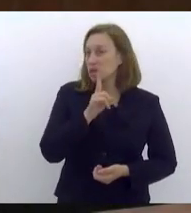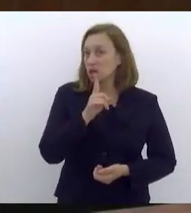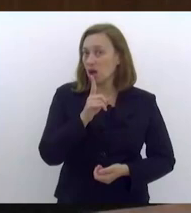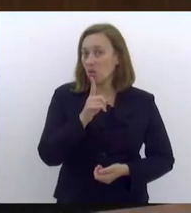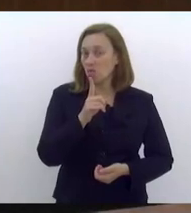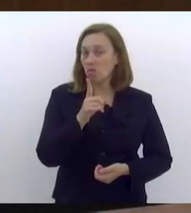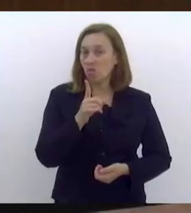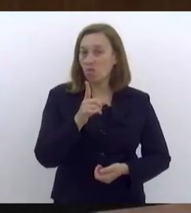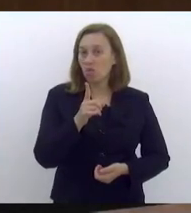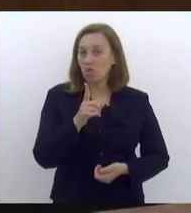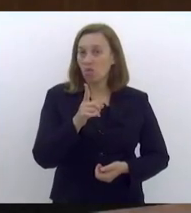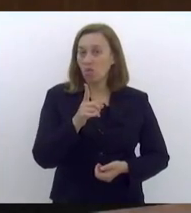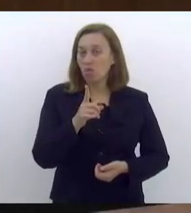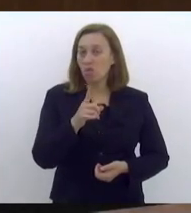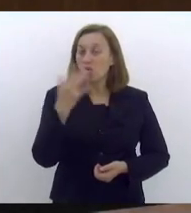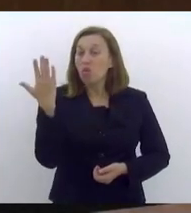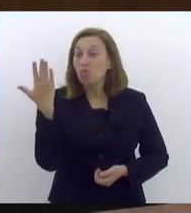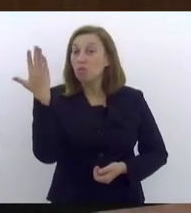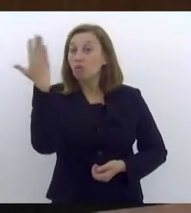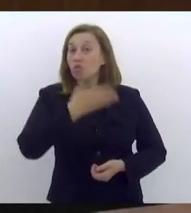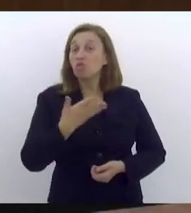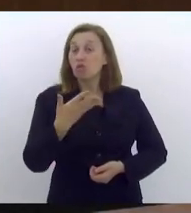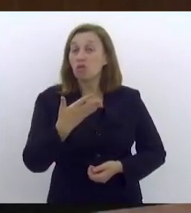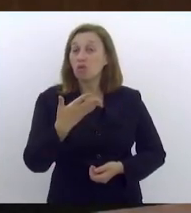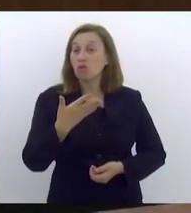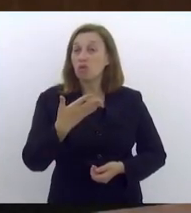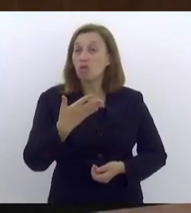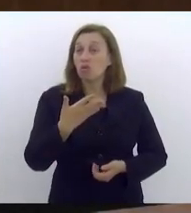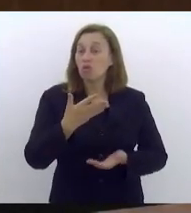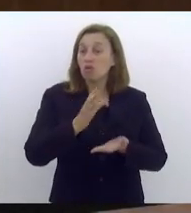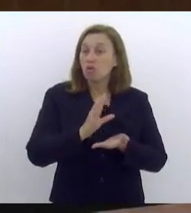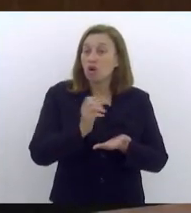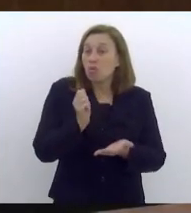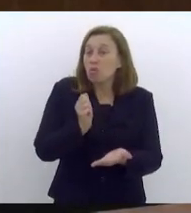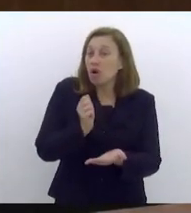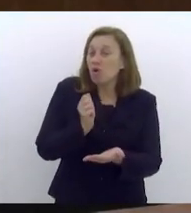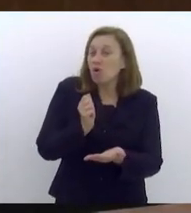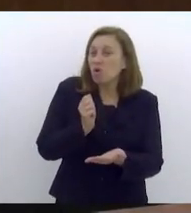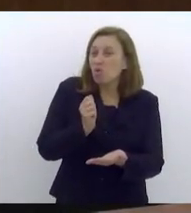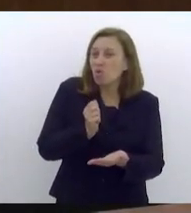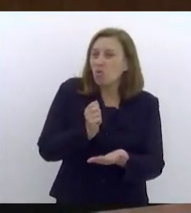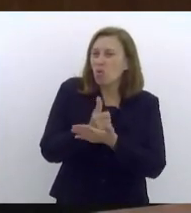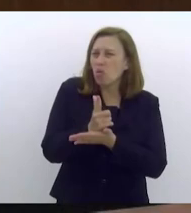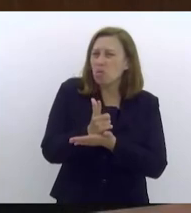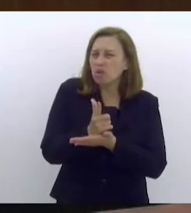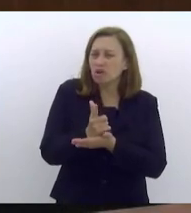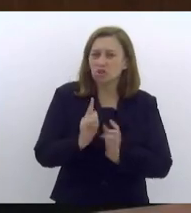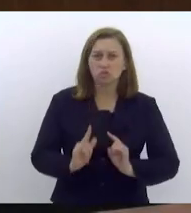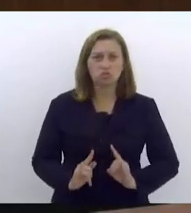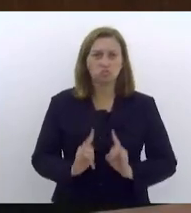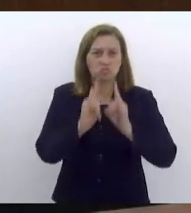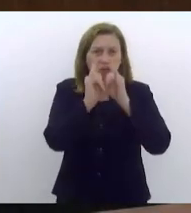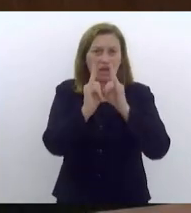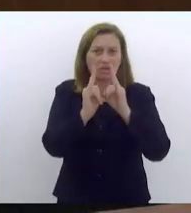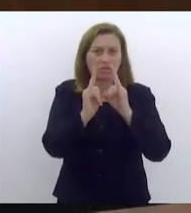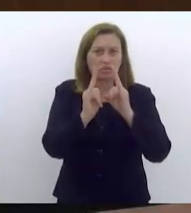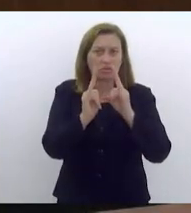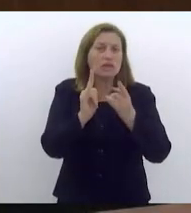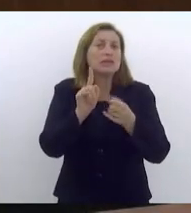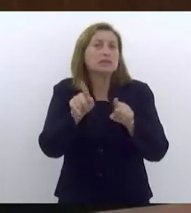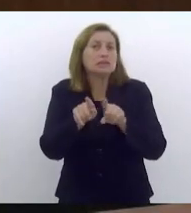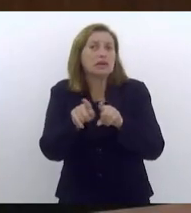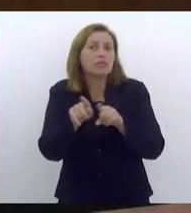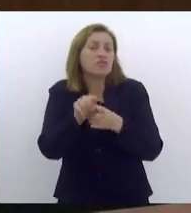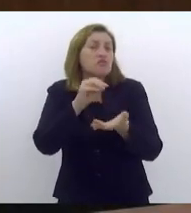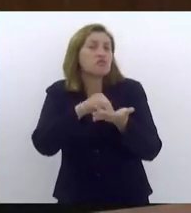recursos financeiros que a LERJ destinou para ele, uma compra nebulosa de um prédio. Além disso, faltou